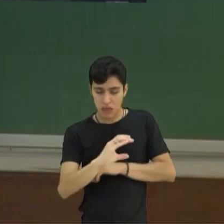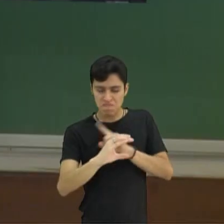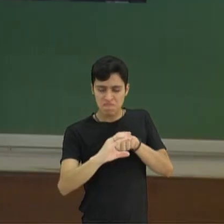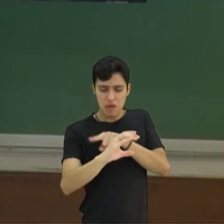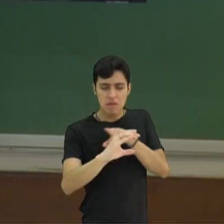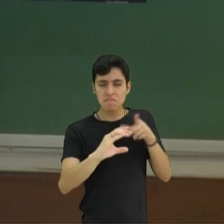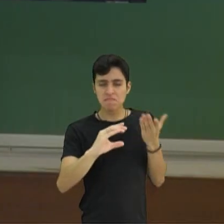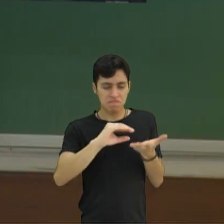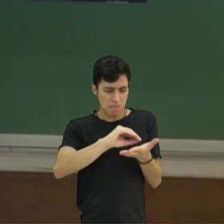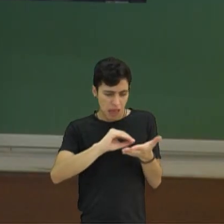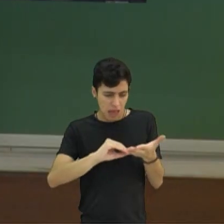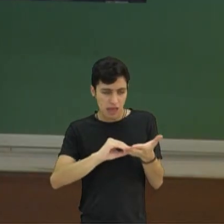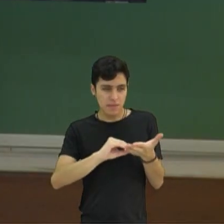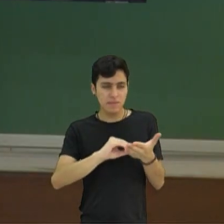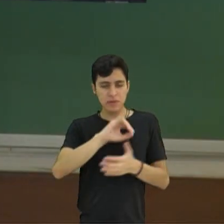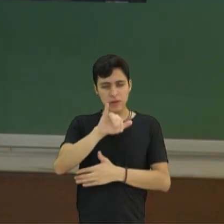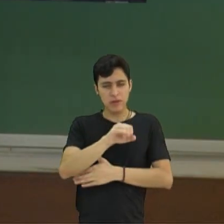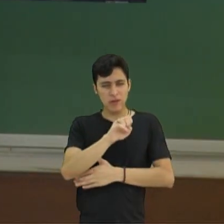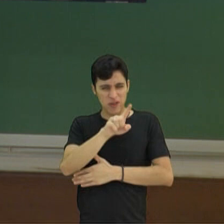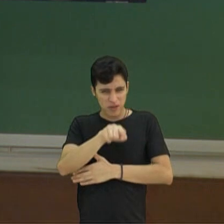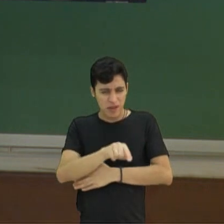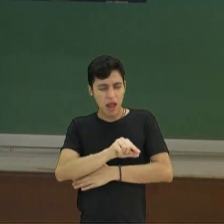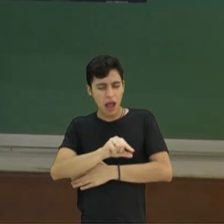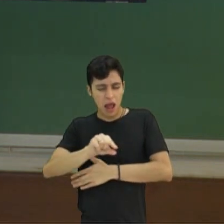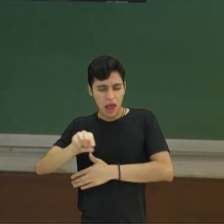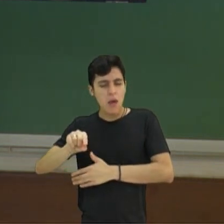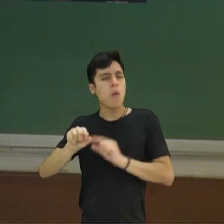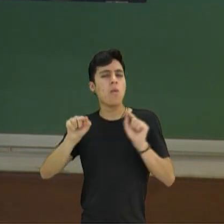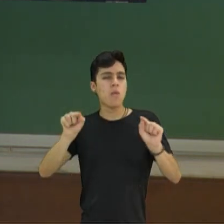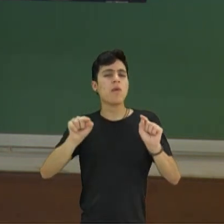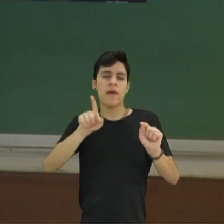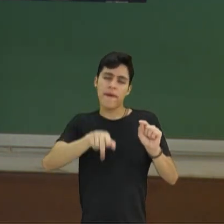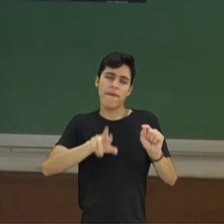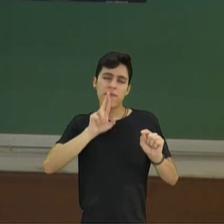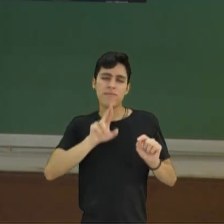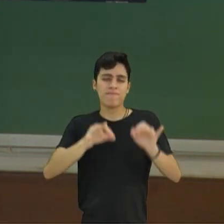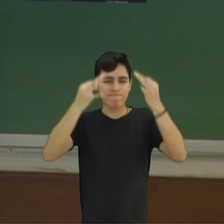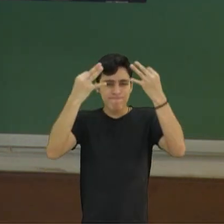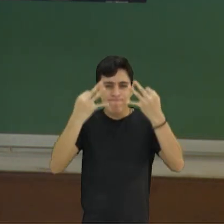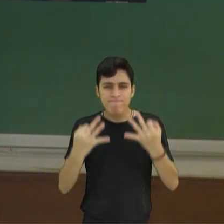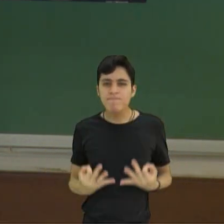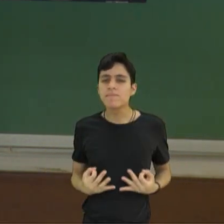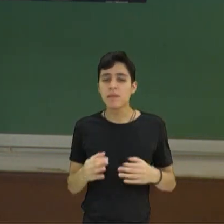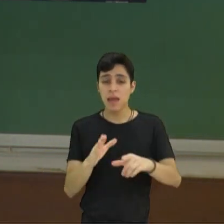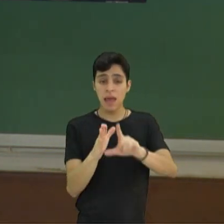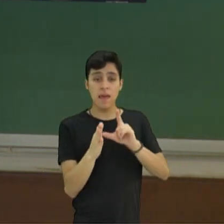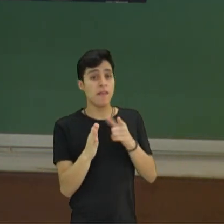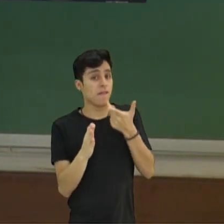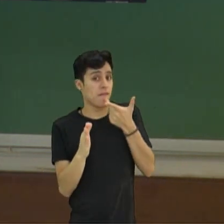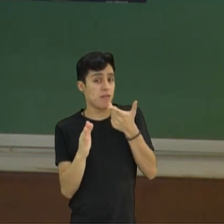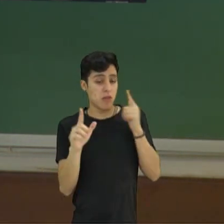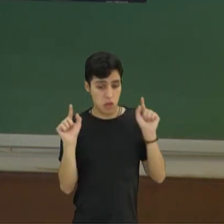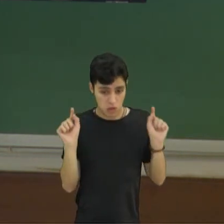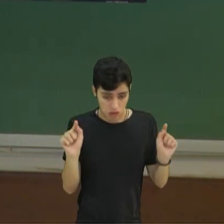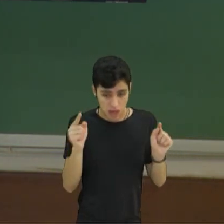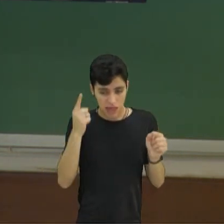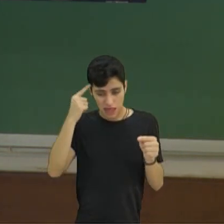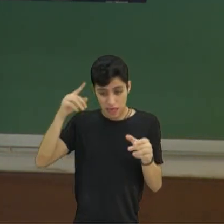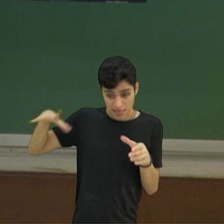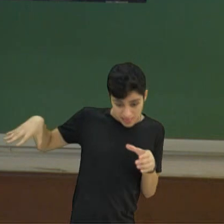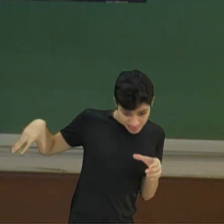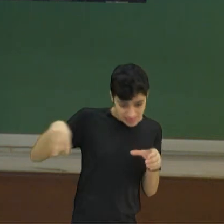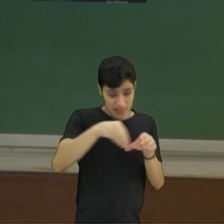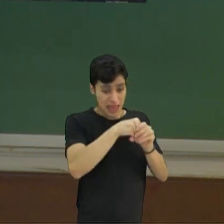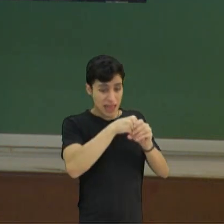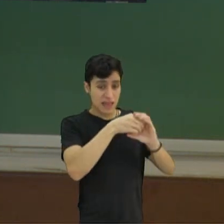letra C, né? José Camilo Magalhães Paz de Barros é a resposta correta. Como eu mencionei, faz parte, é uma característica,